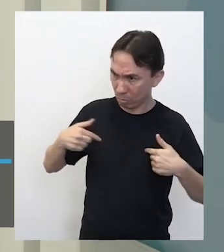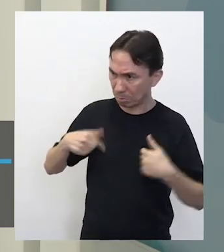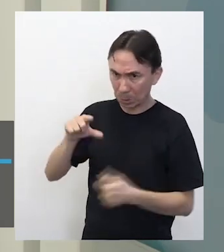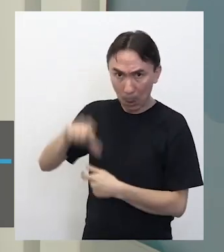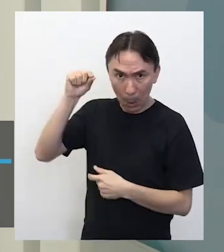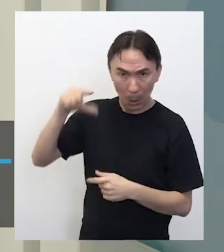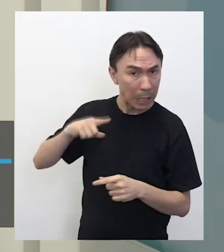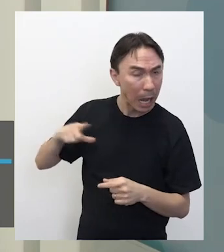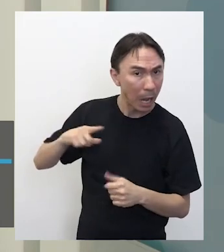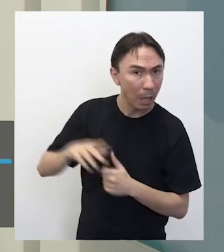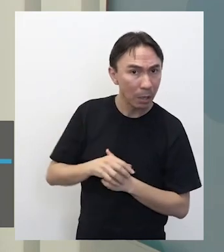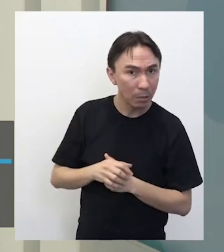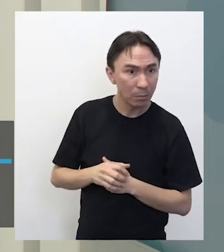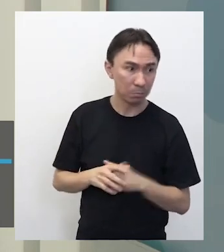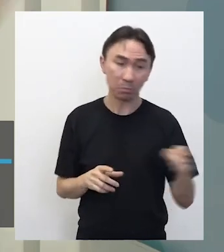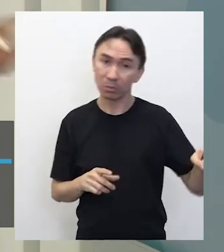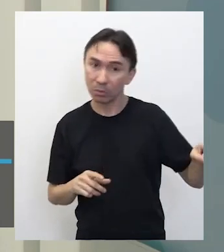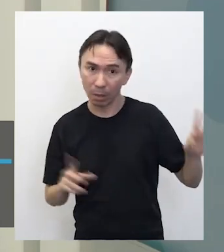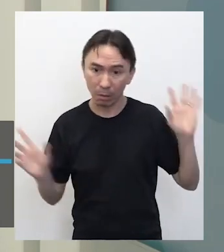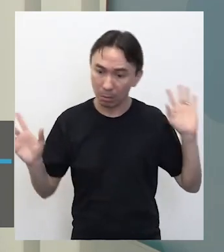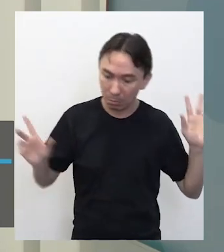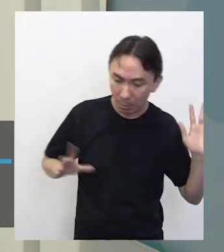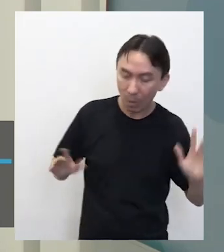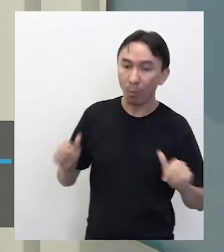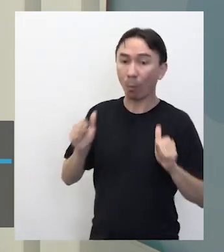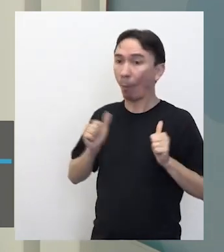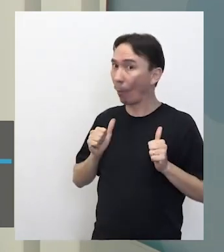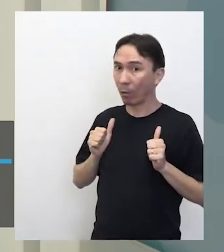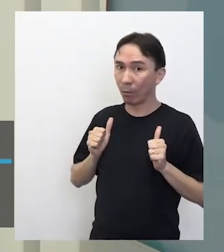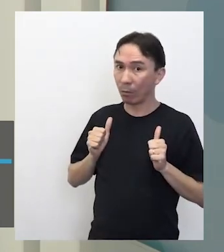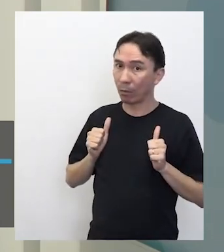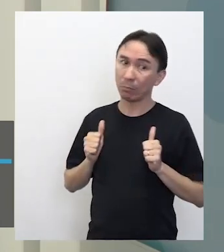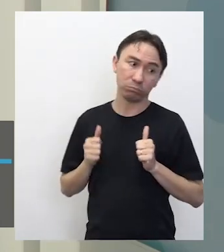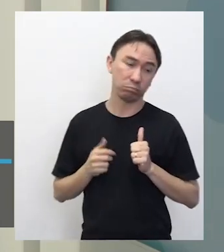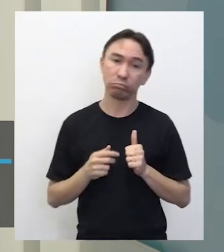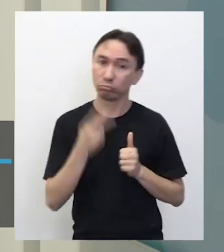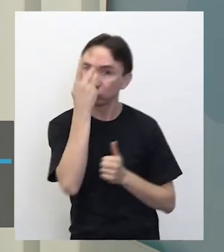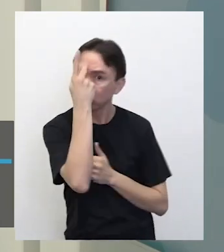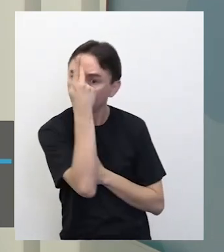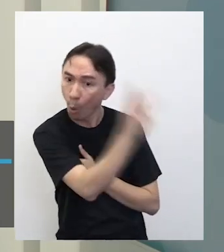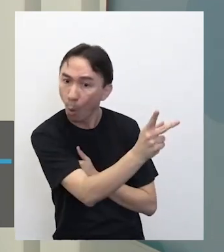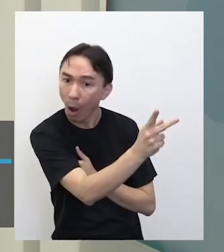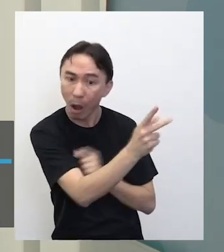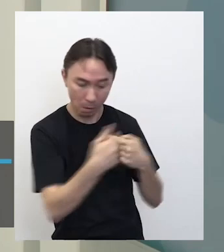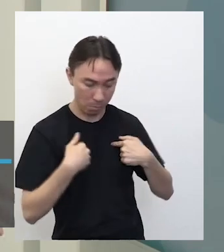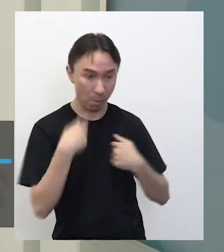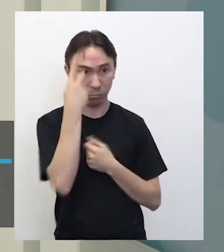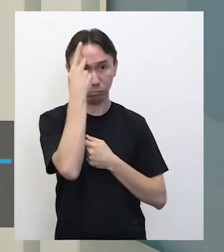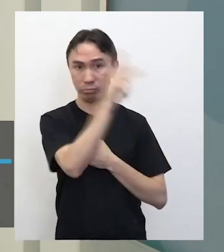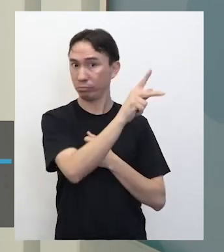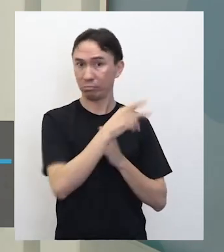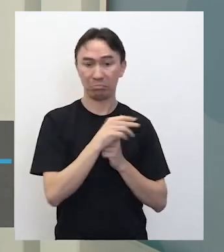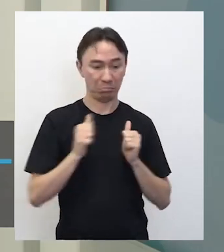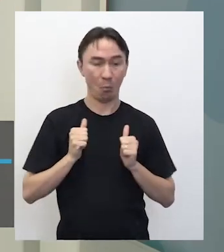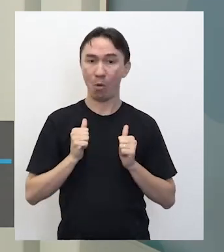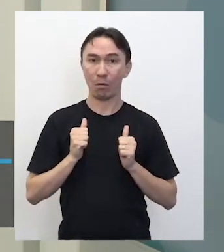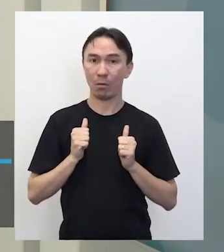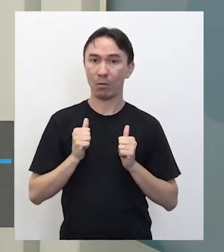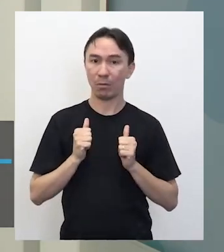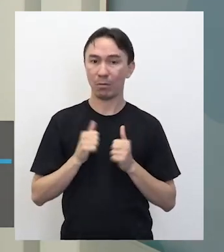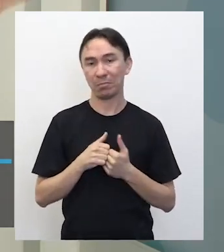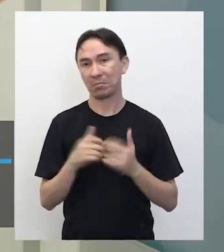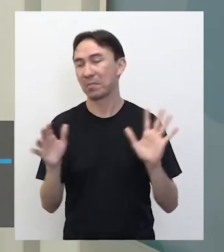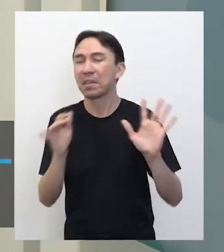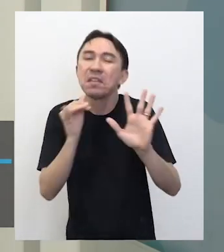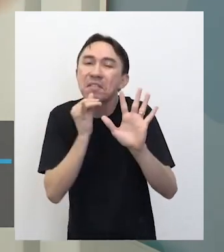Ao escolher não escolher, você já escolheu não escolher. E isso é uma escolha. Resumindo, posso escolher deixar a vida